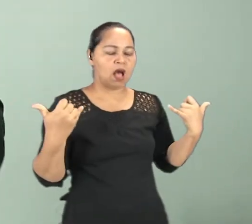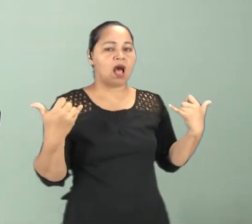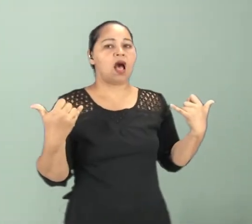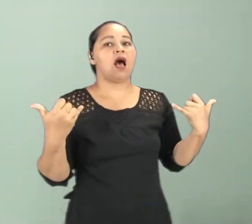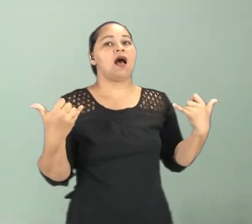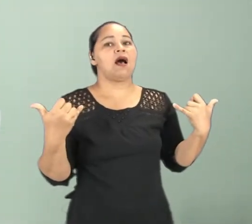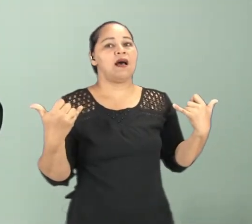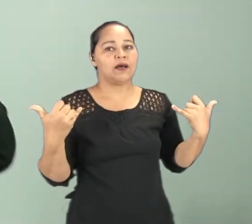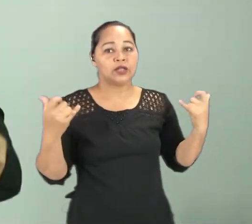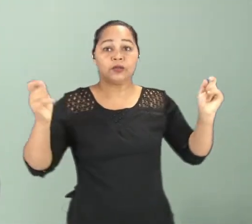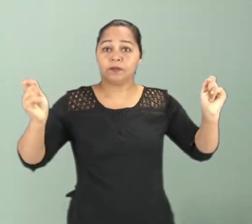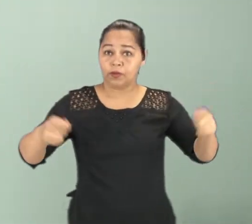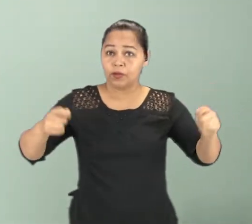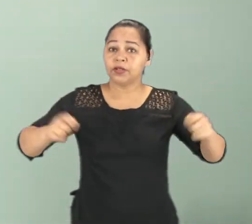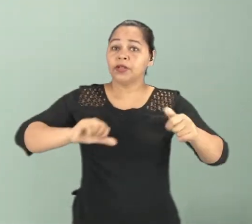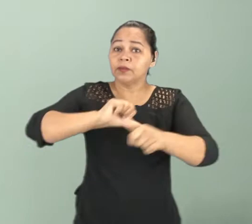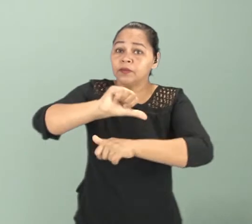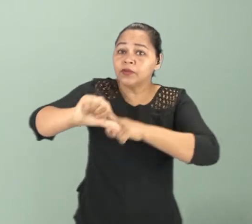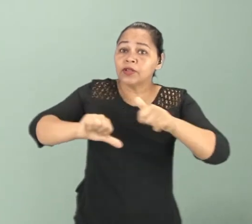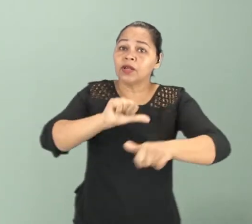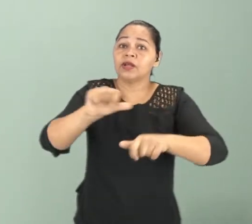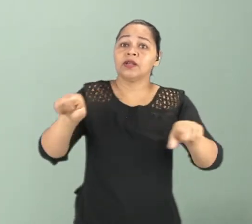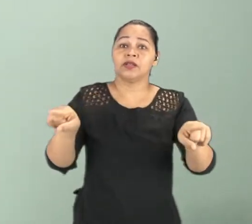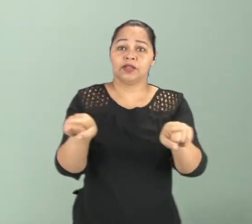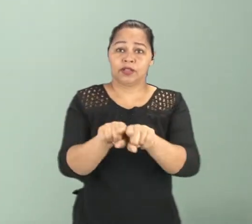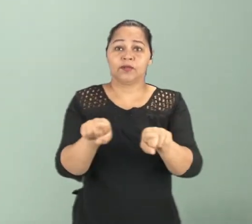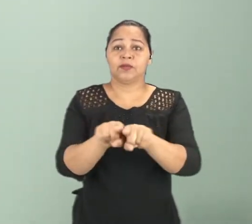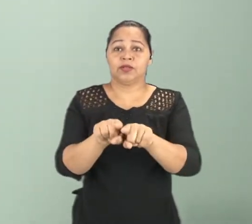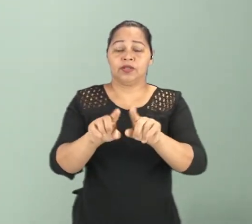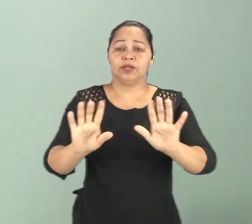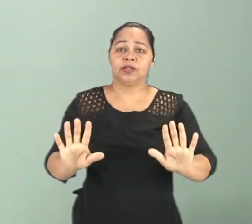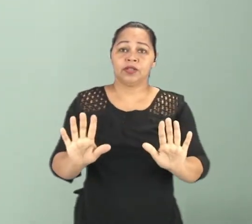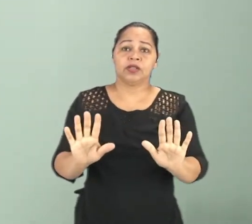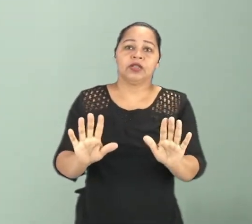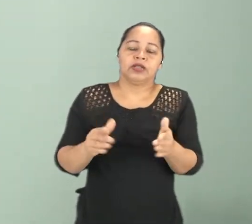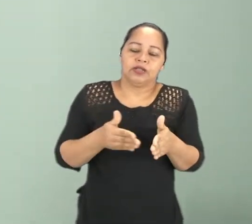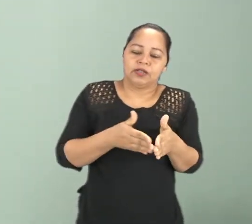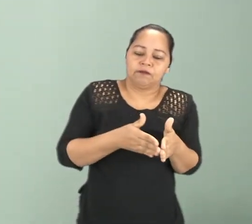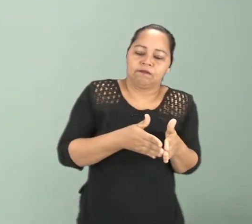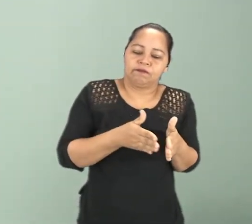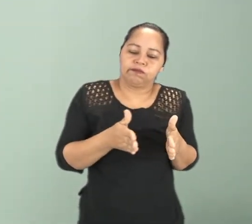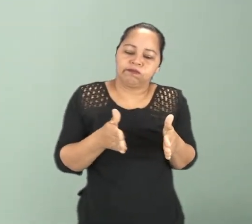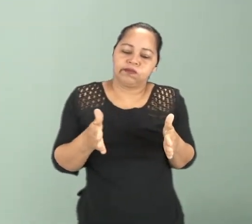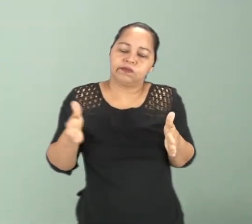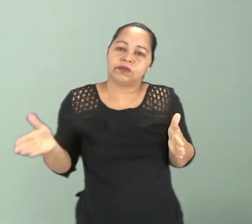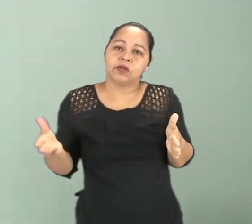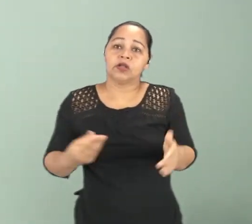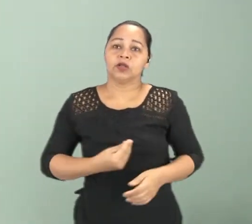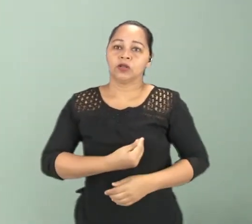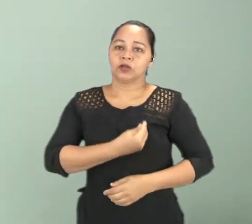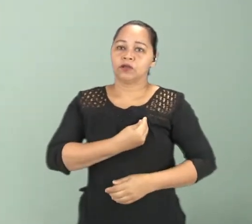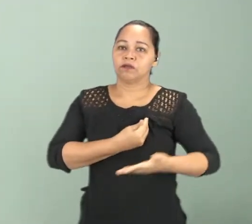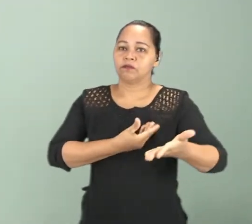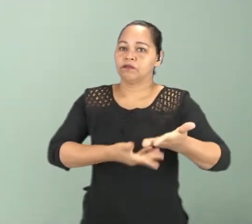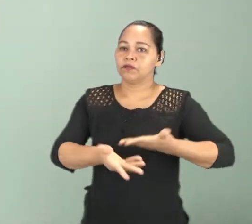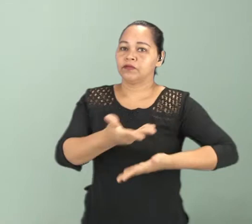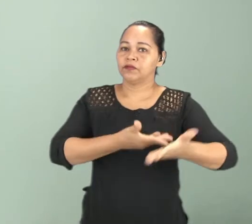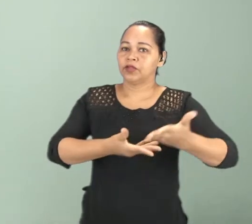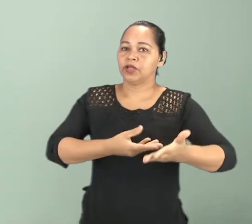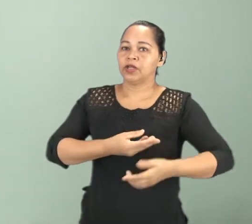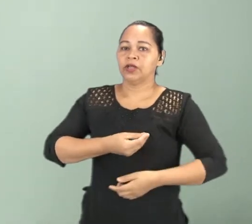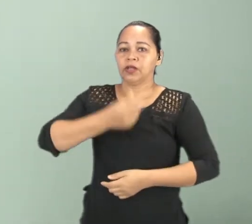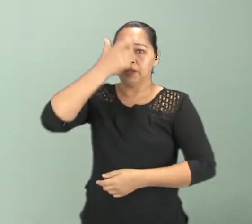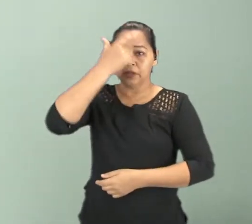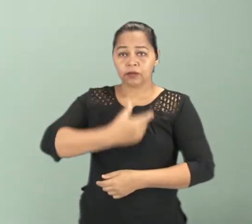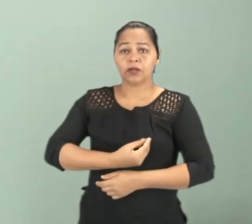podem mudar, se transformar, podem, no caminhar, no conviver e no viver, você pode